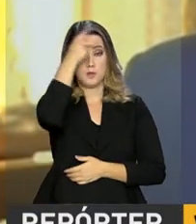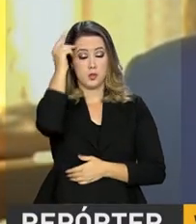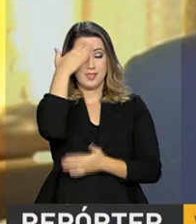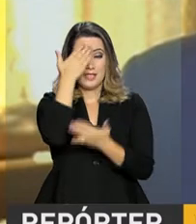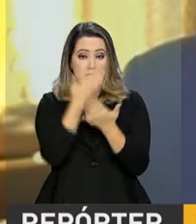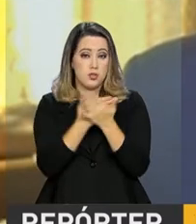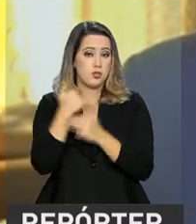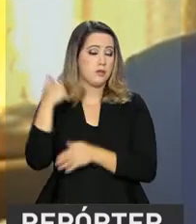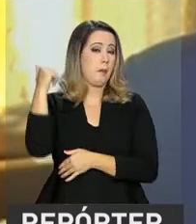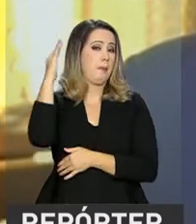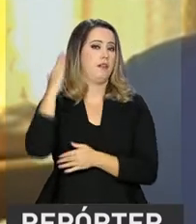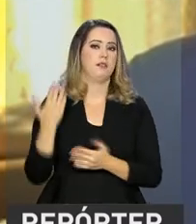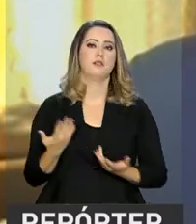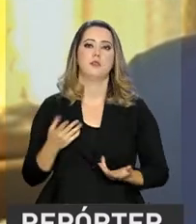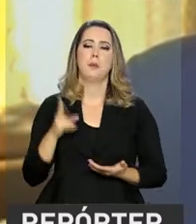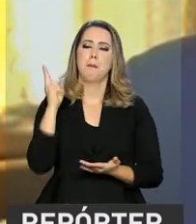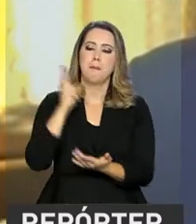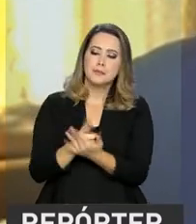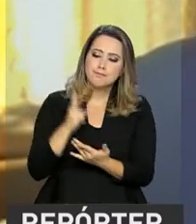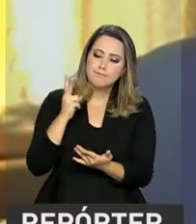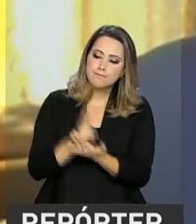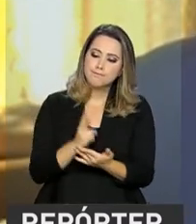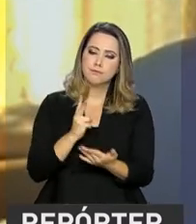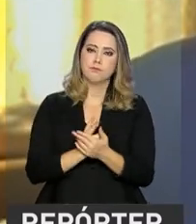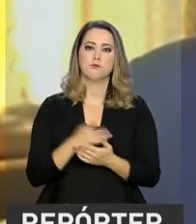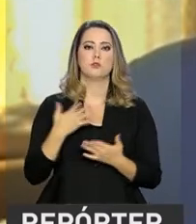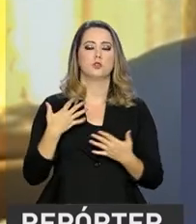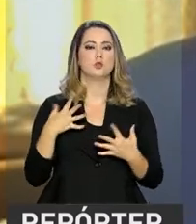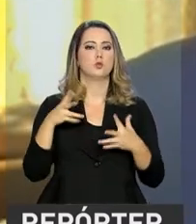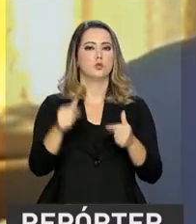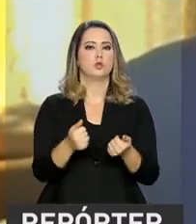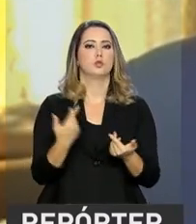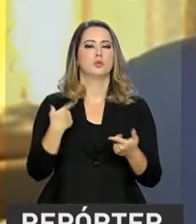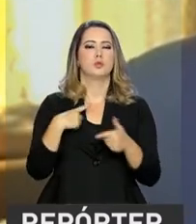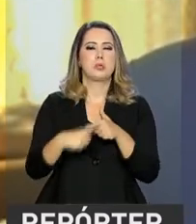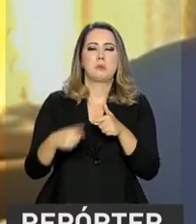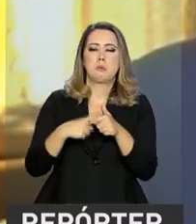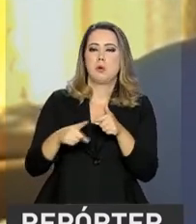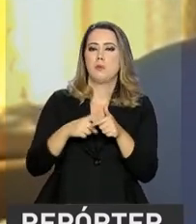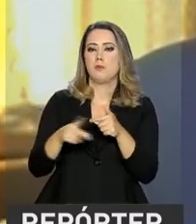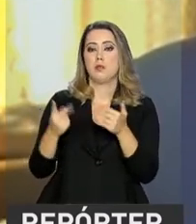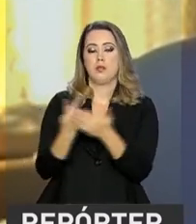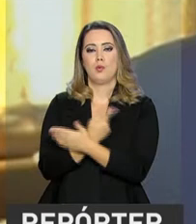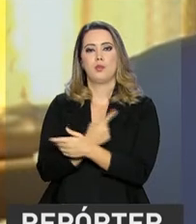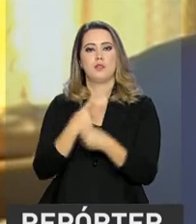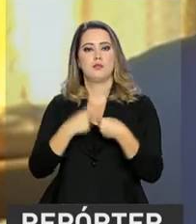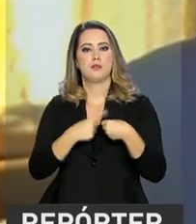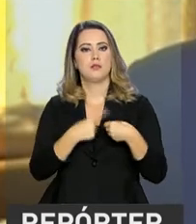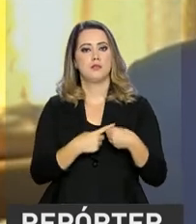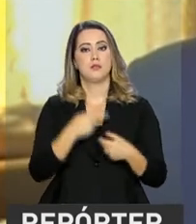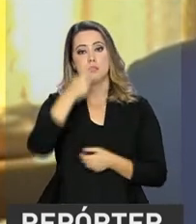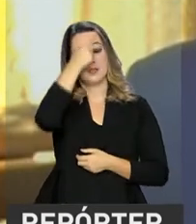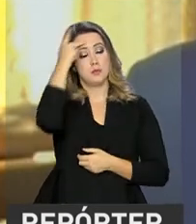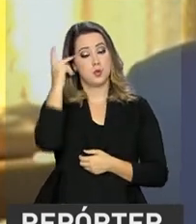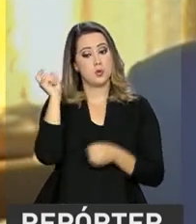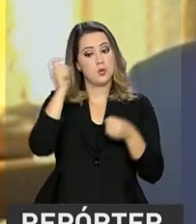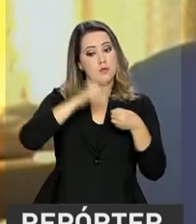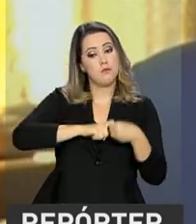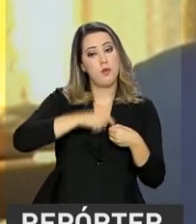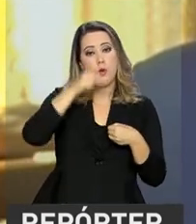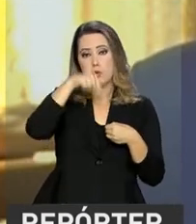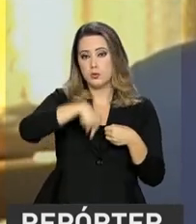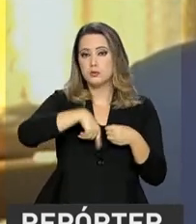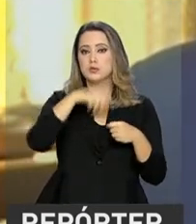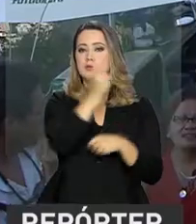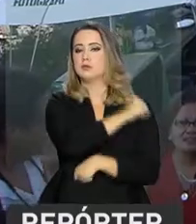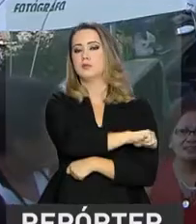Janeiro, acredito eu. Mesmo com todas essas situações que ocorrem na cidade, os clientes estão voltando a vir aqui